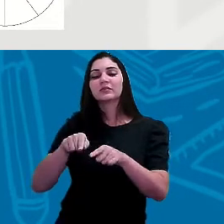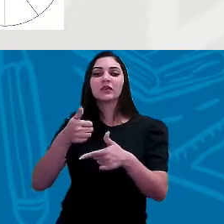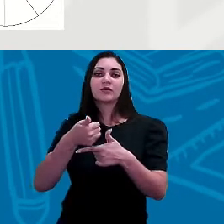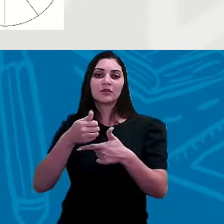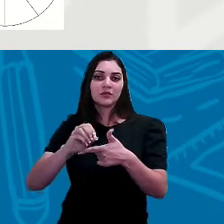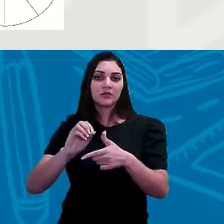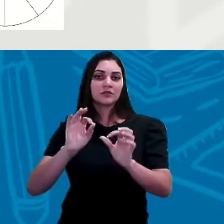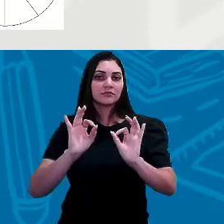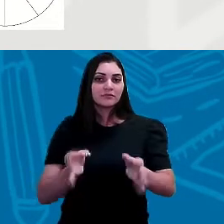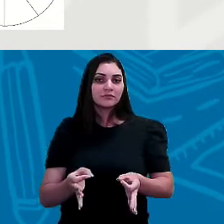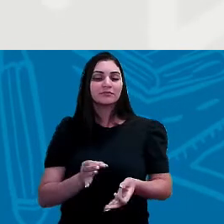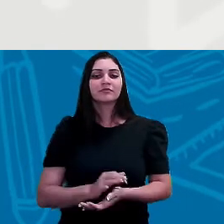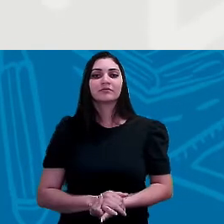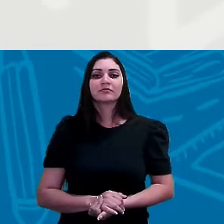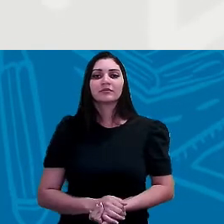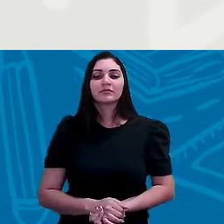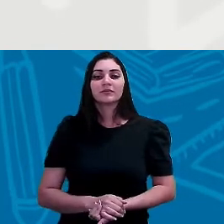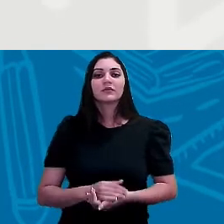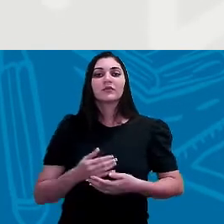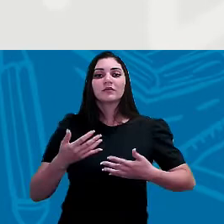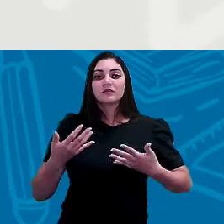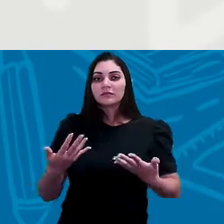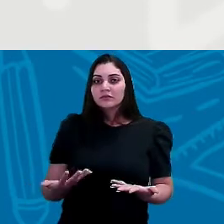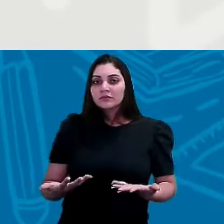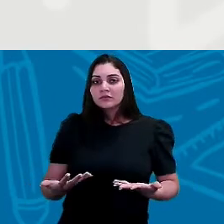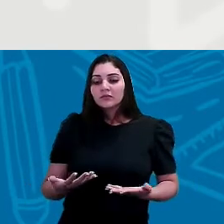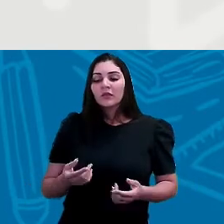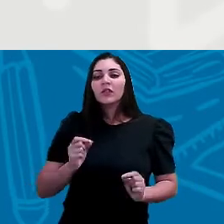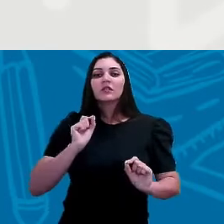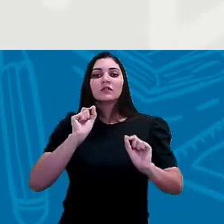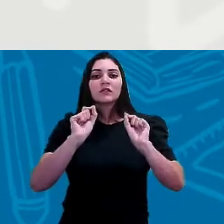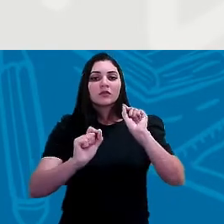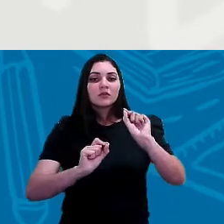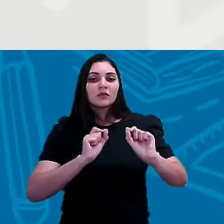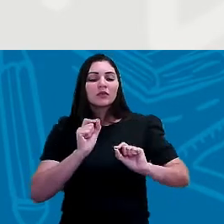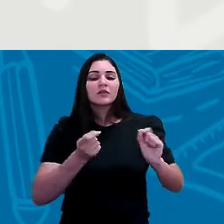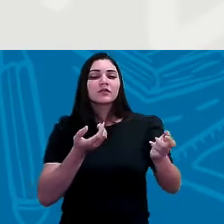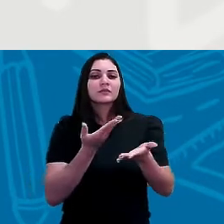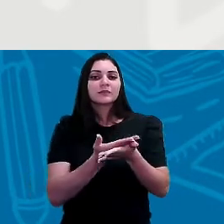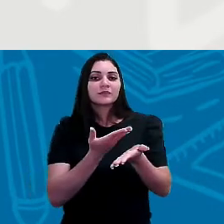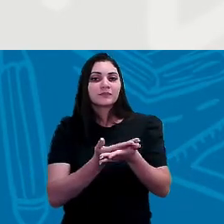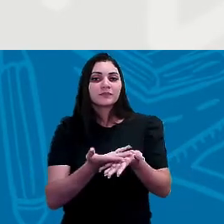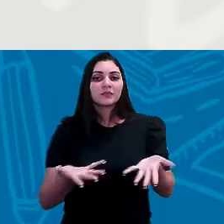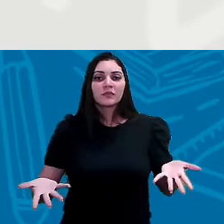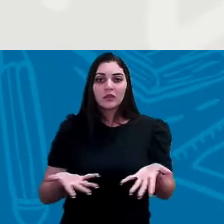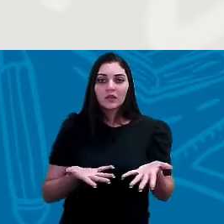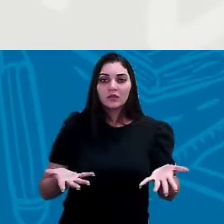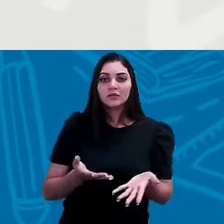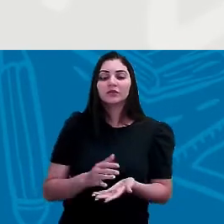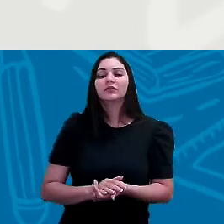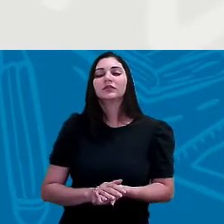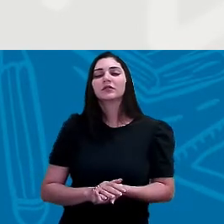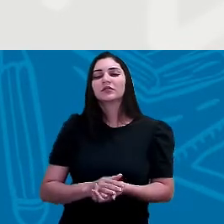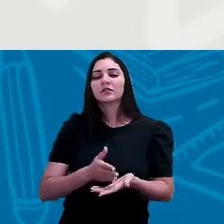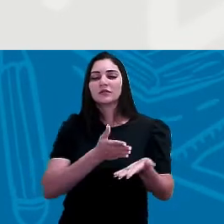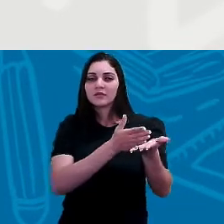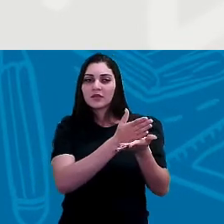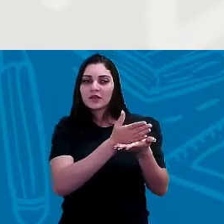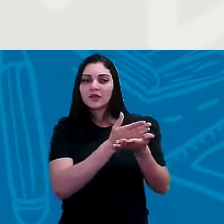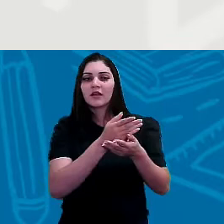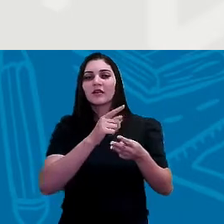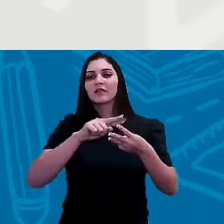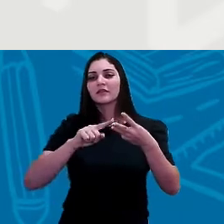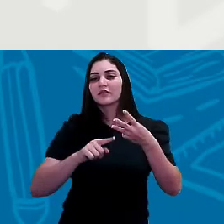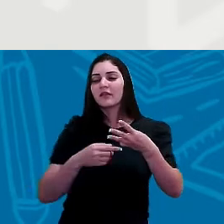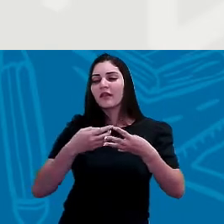Tá certo, gente? Então, ó, o que foi que nós estudamos hoje? Hoje nós vimos metade, terça